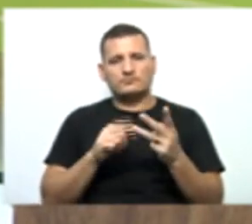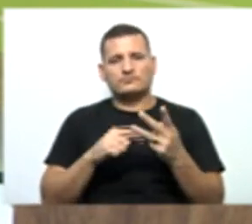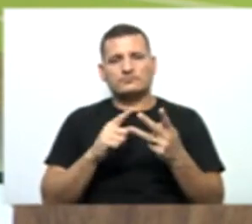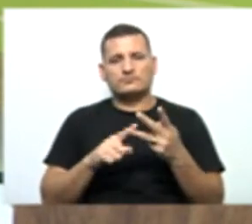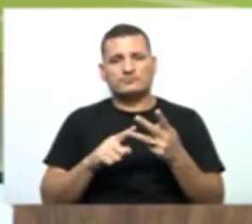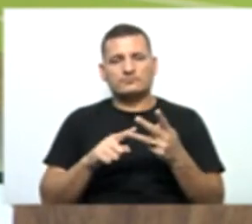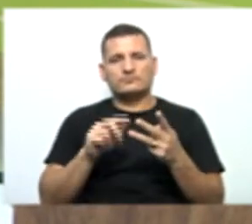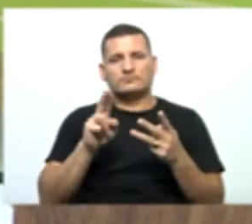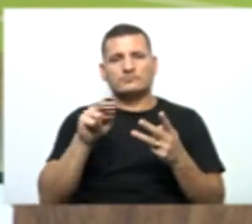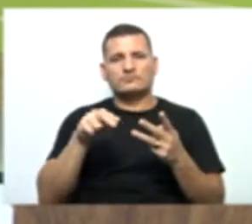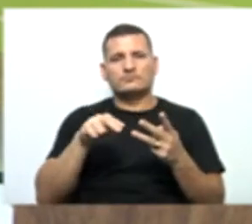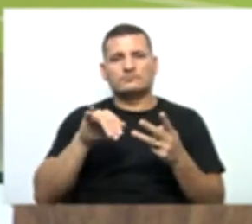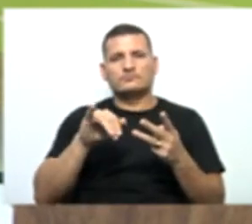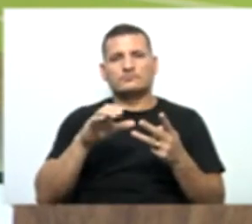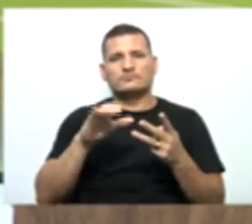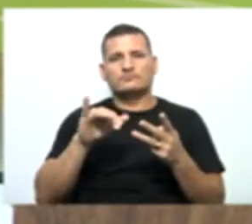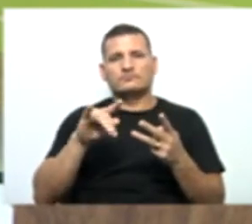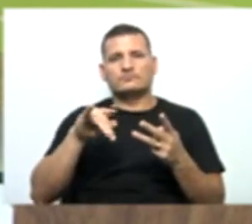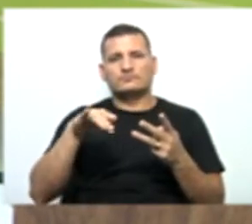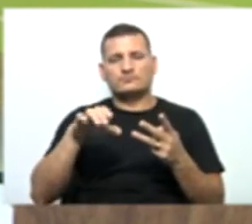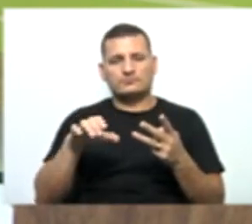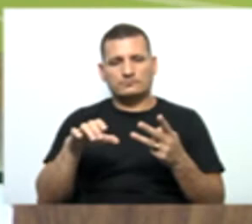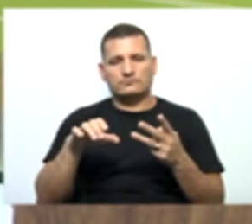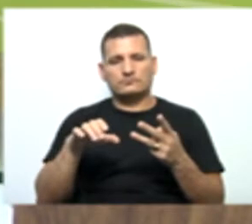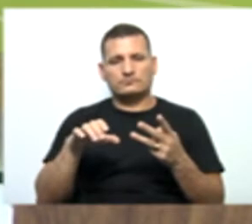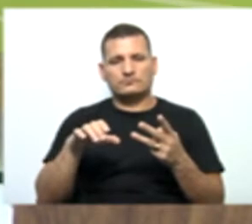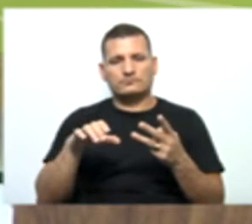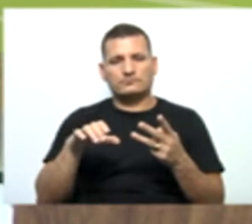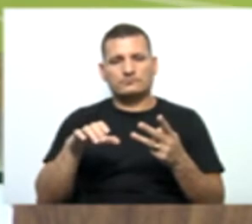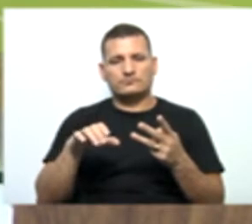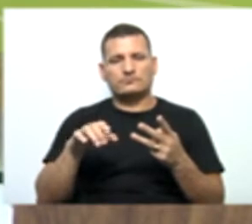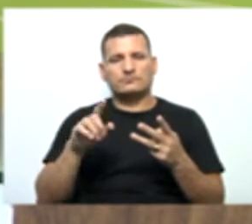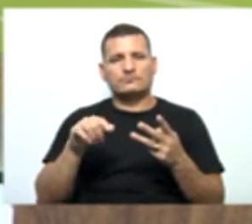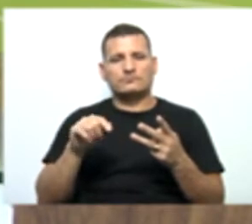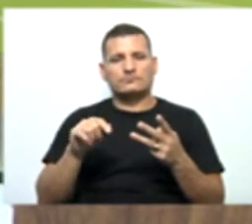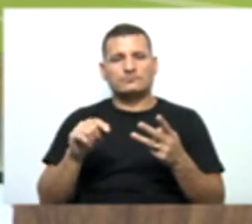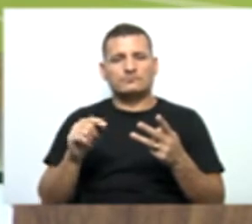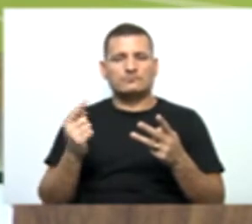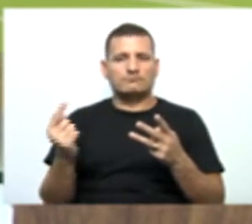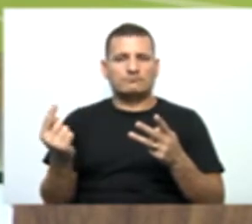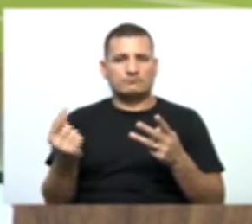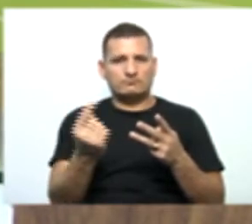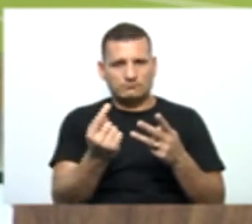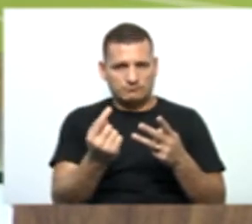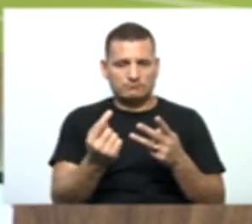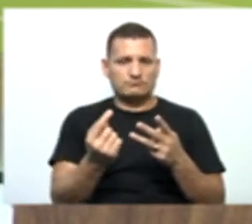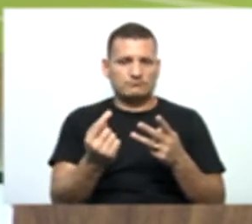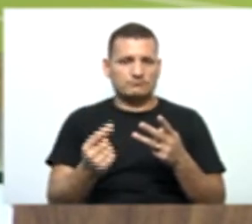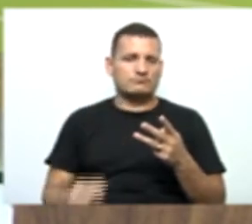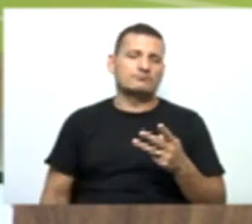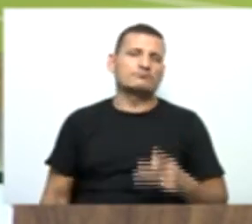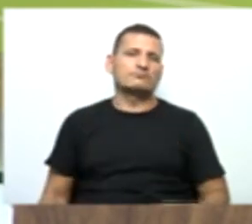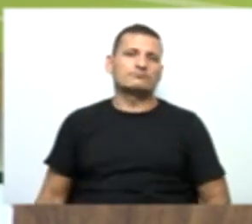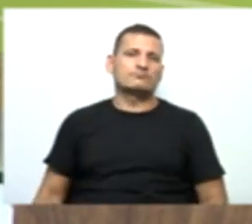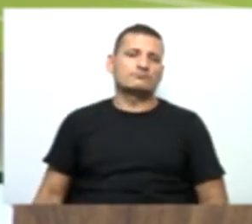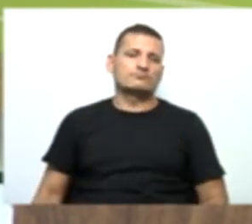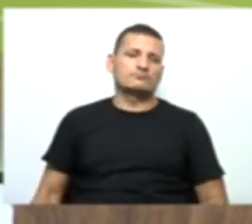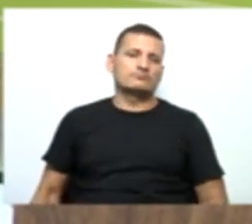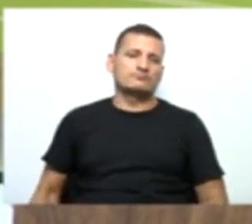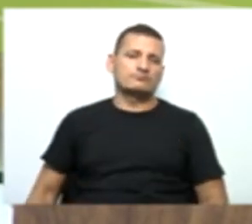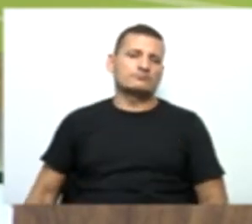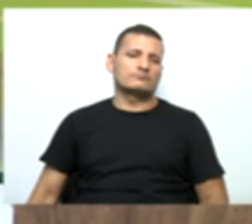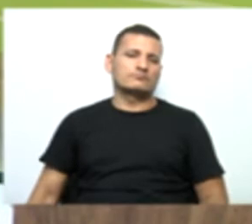e a unicidade, que seria o objeto ser tratado unicamente dentro do nosso